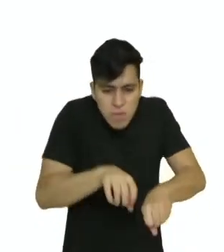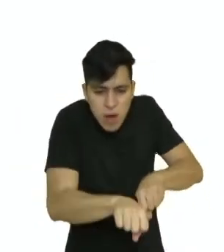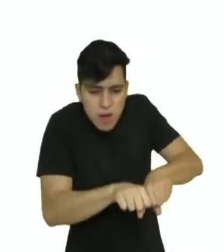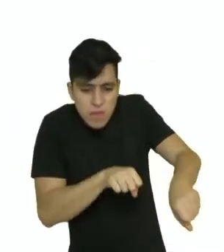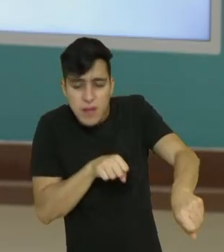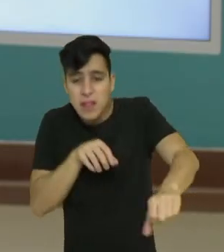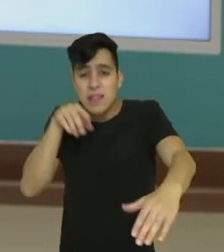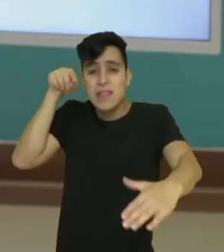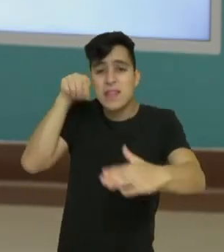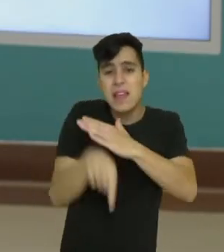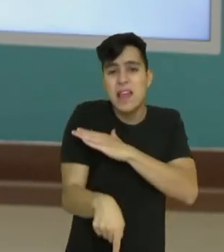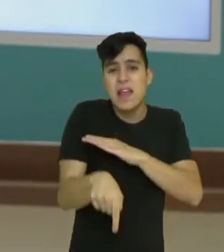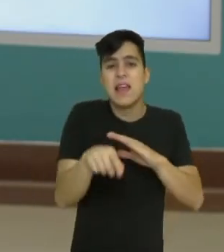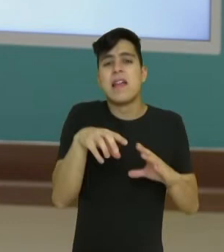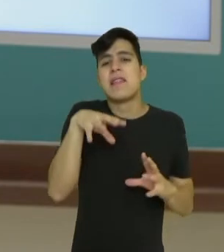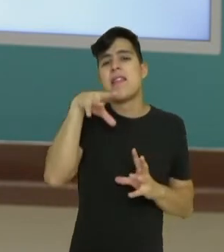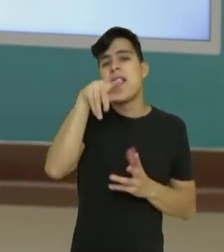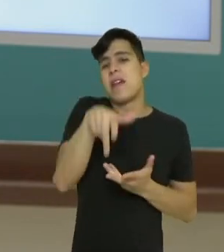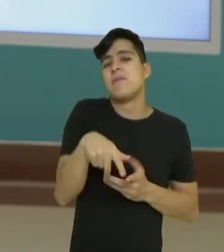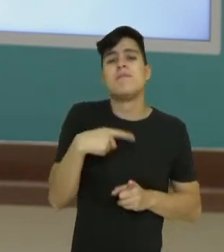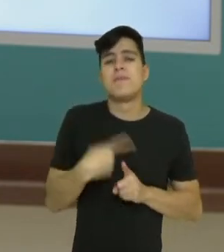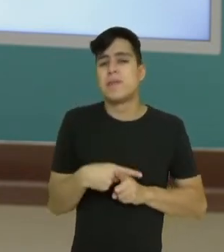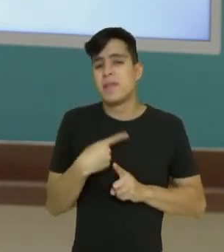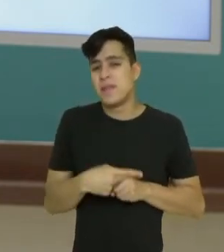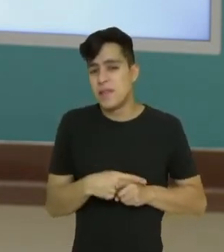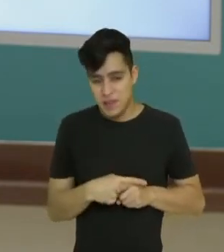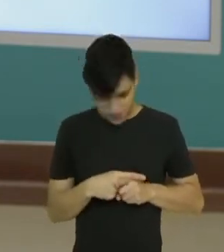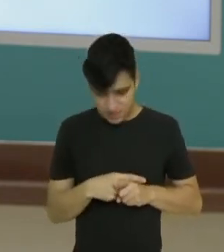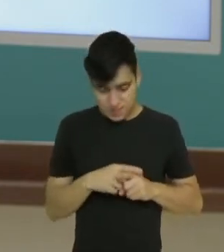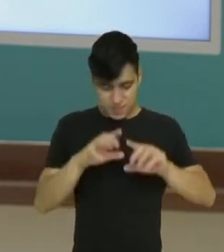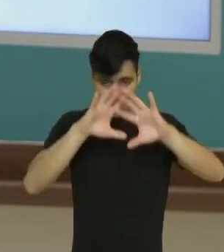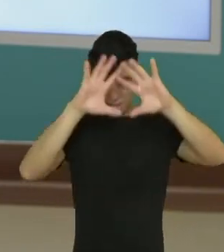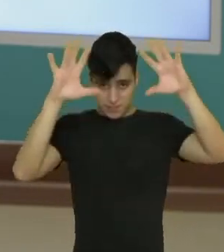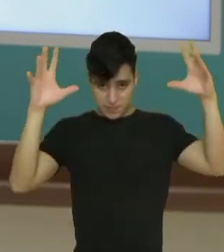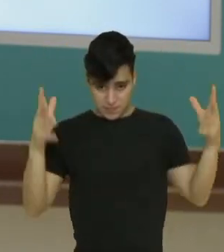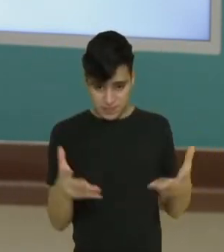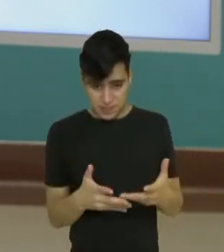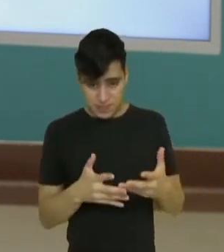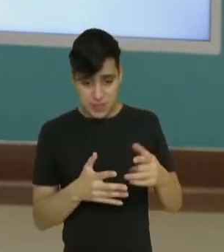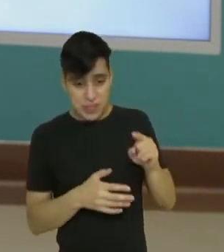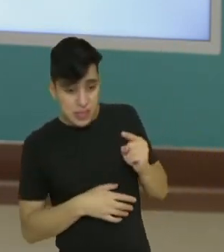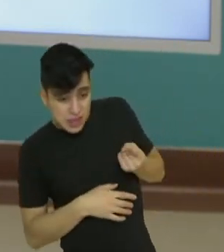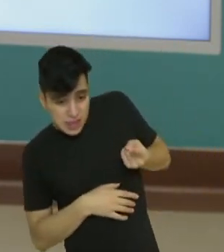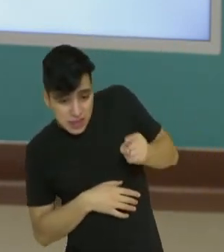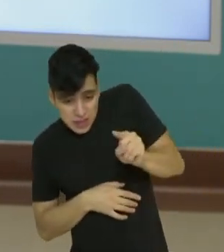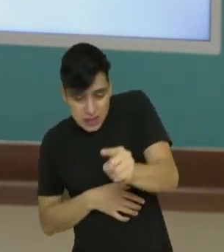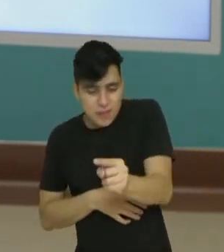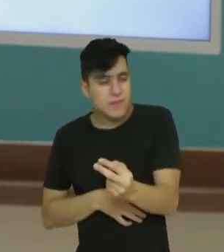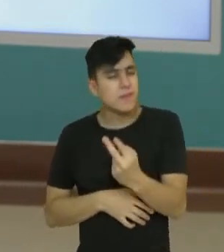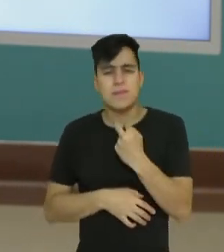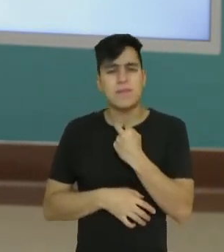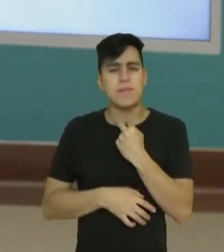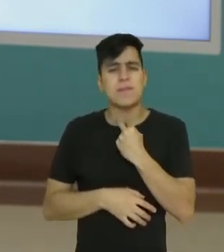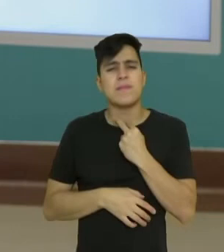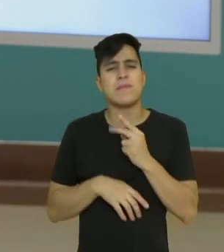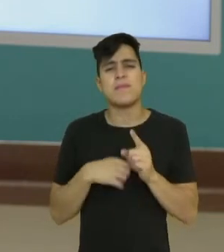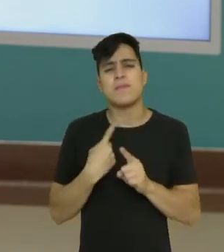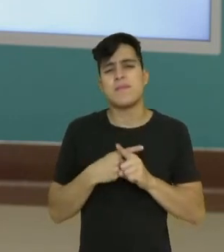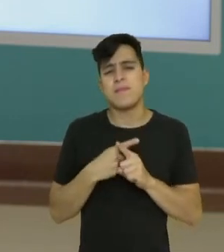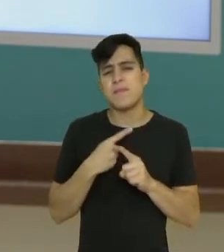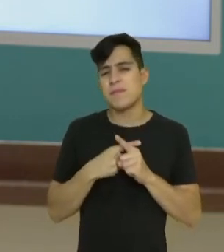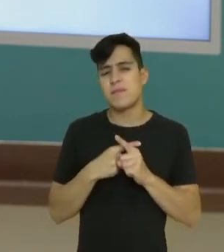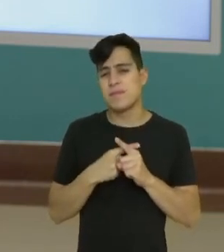o interior da Terra. Então nós estamos falando do interior do nosso planeta. Por que nós não podemos ir lá